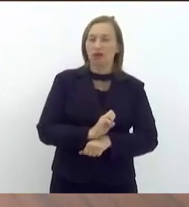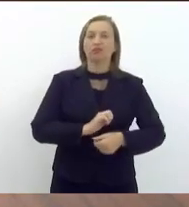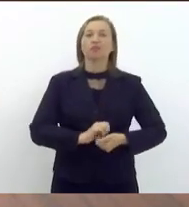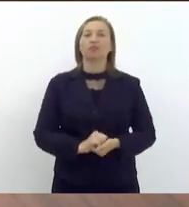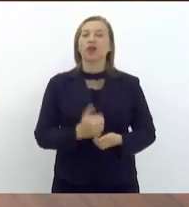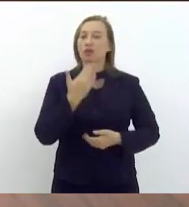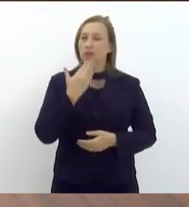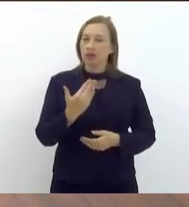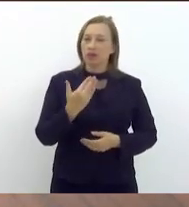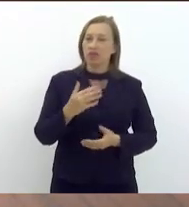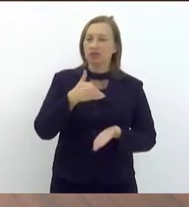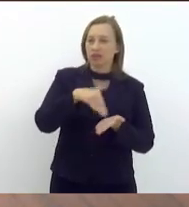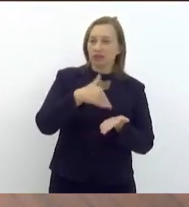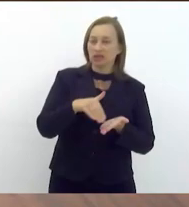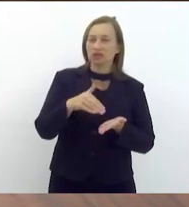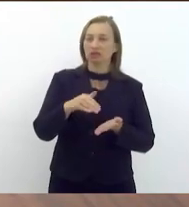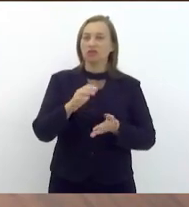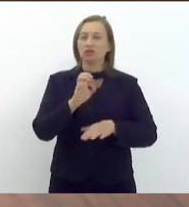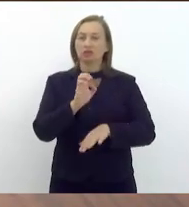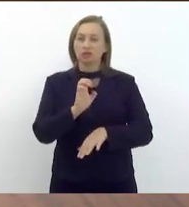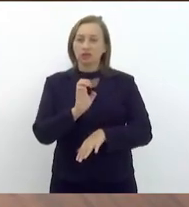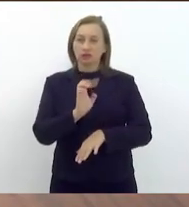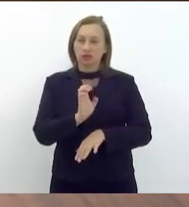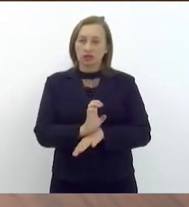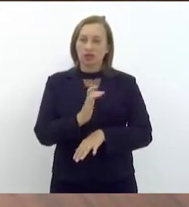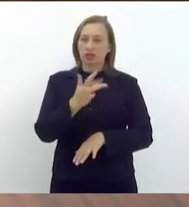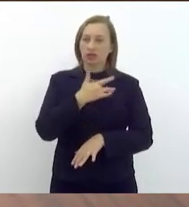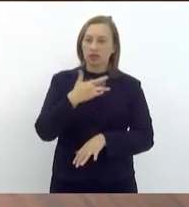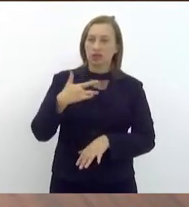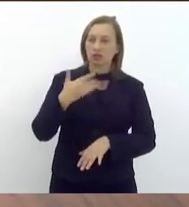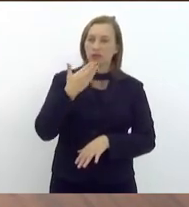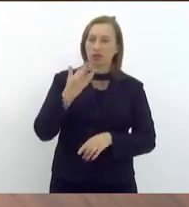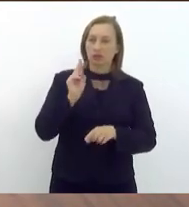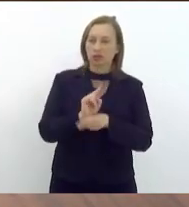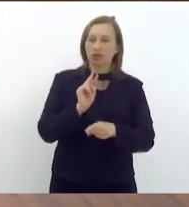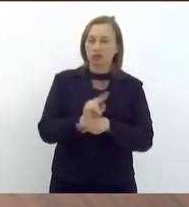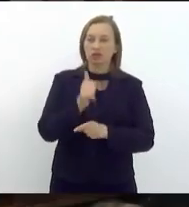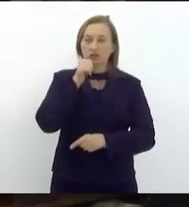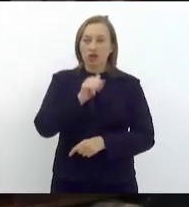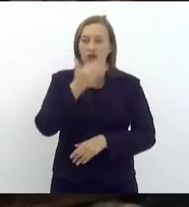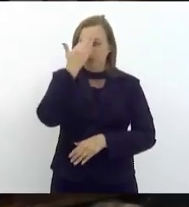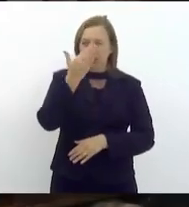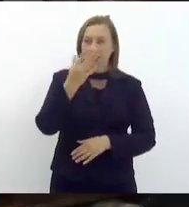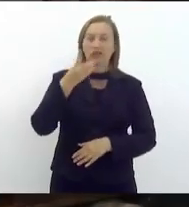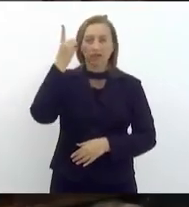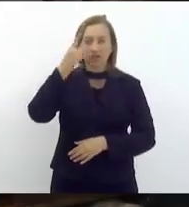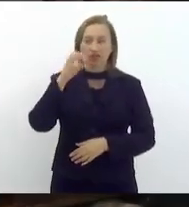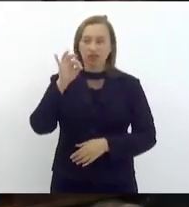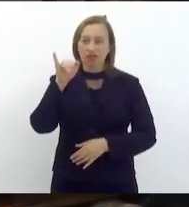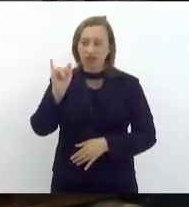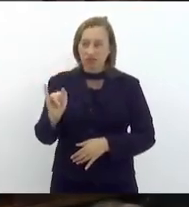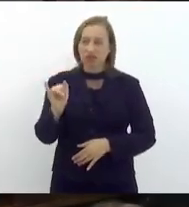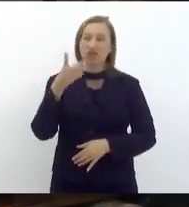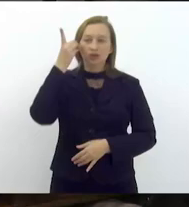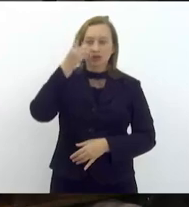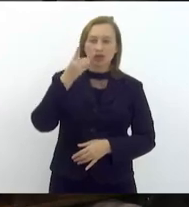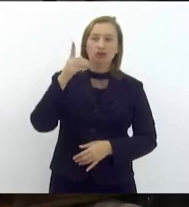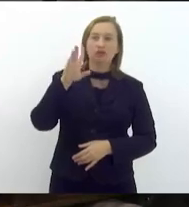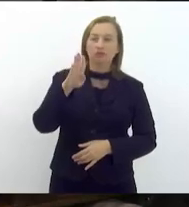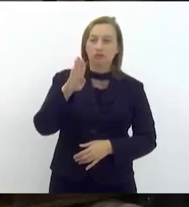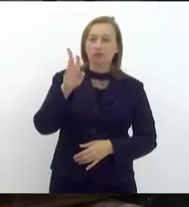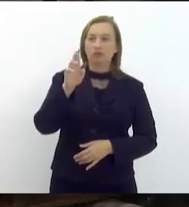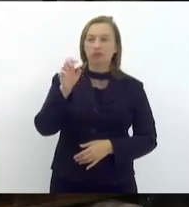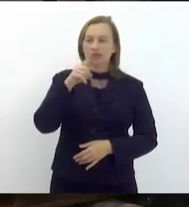solicitar a secretaria de estado de saúde que amplia essa rede de proteção para essas mulheres Obrigado Deputado Deputado brasão inclusive